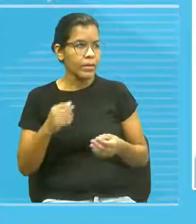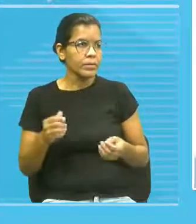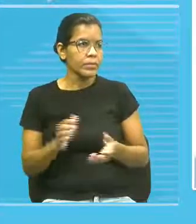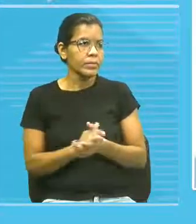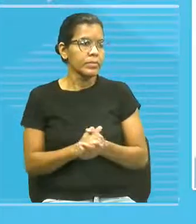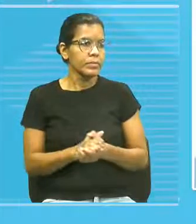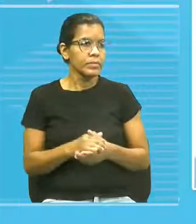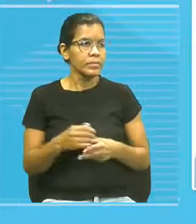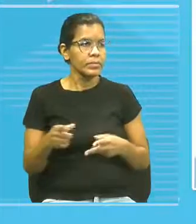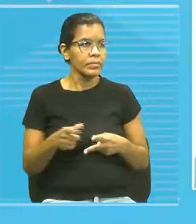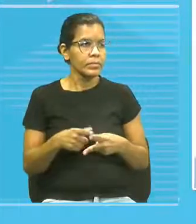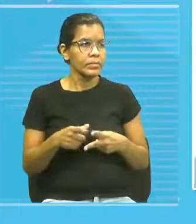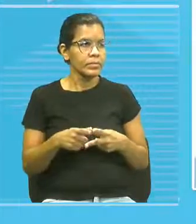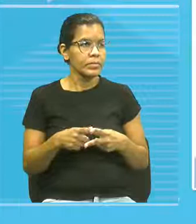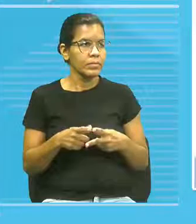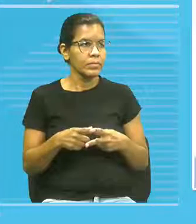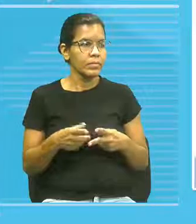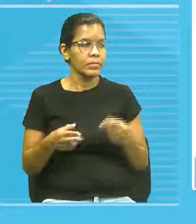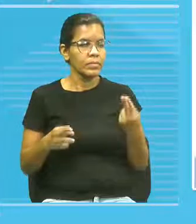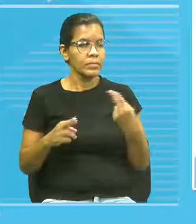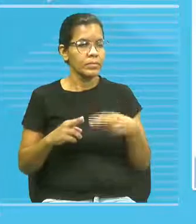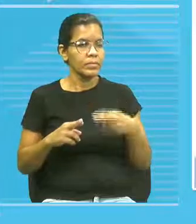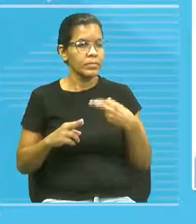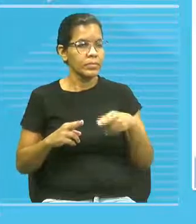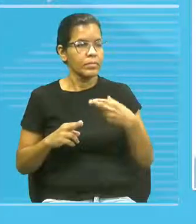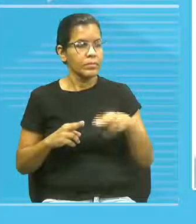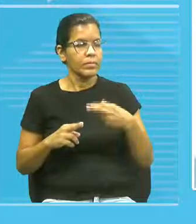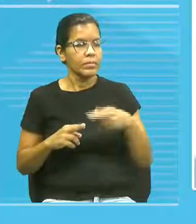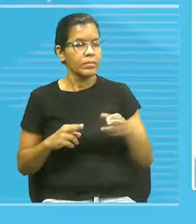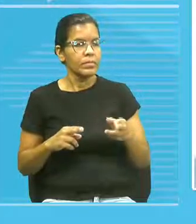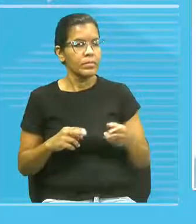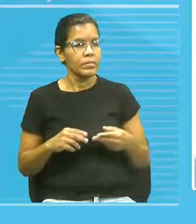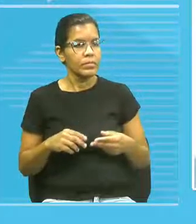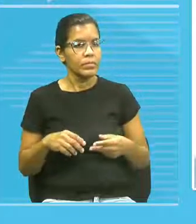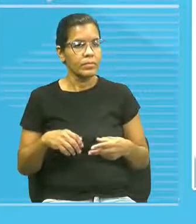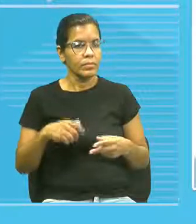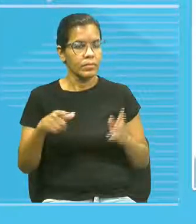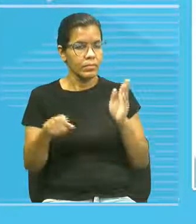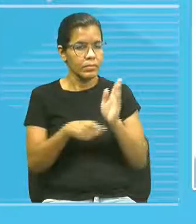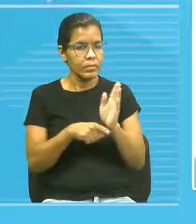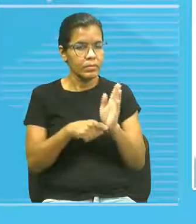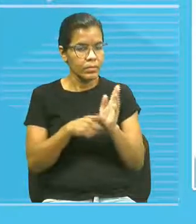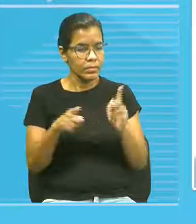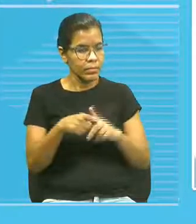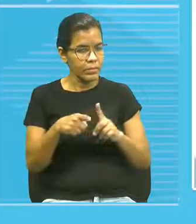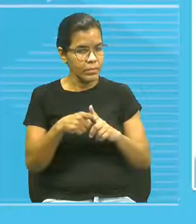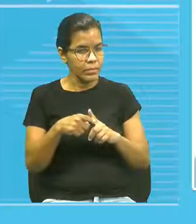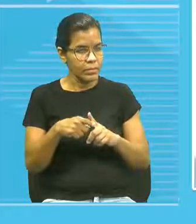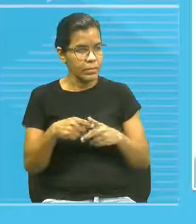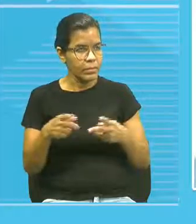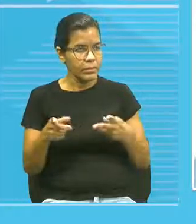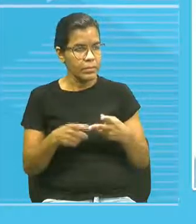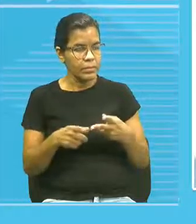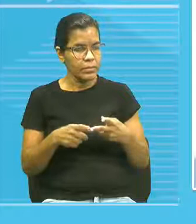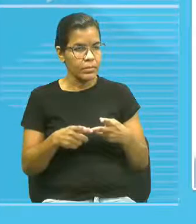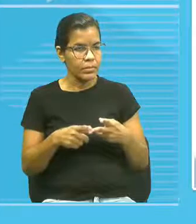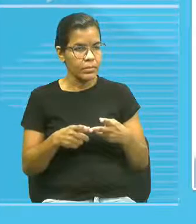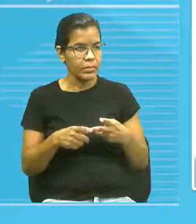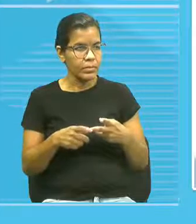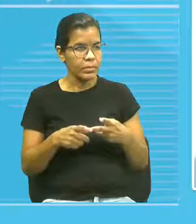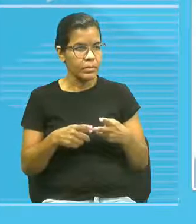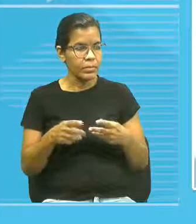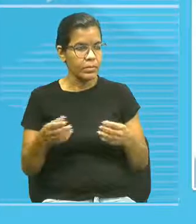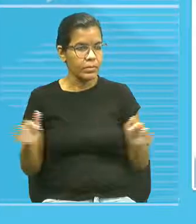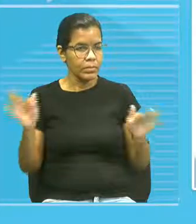em relação à quantidade de calor nas endotérmicas é positivo. O saldo nas exotérmicas,